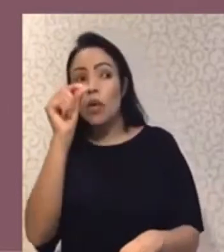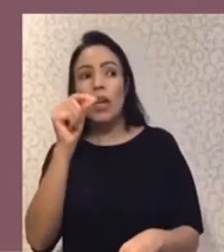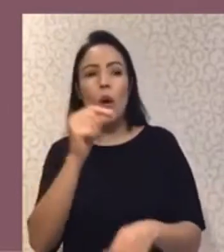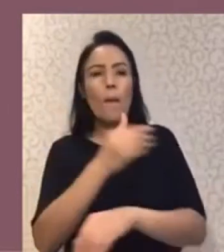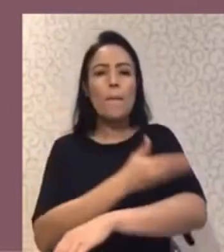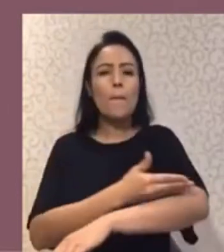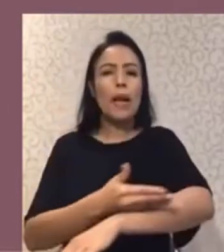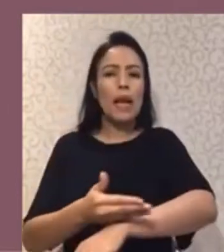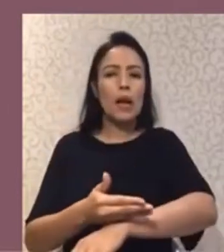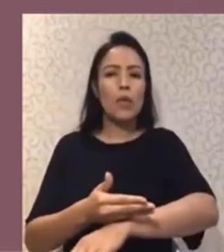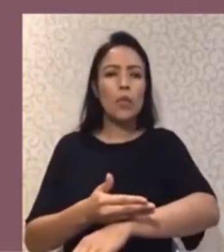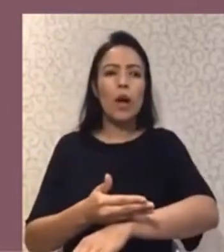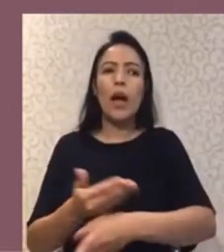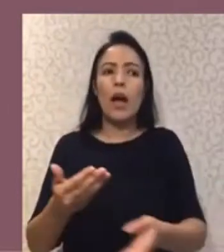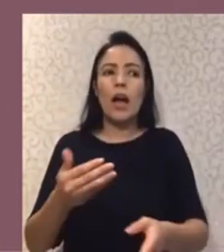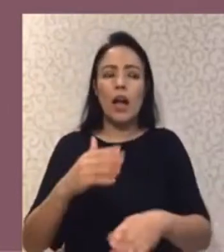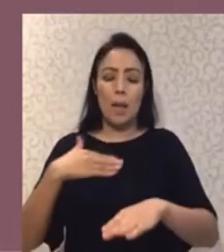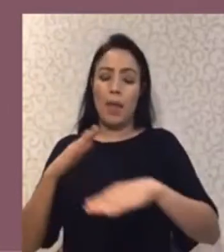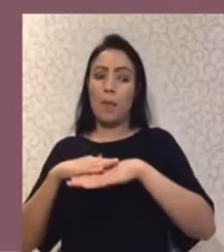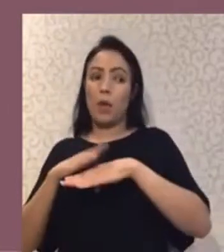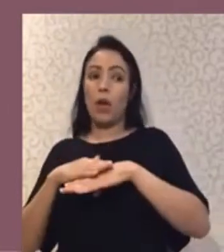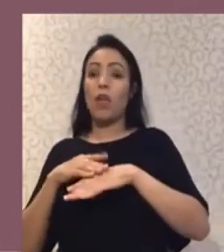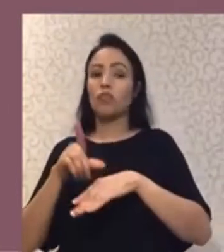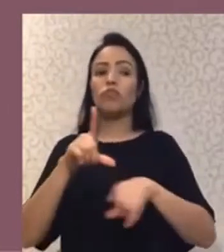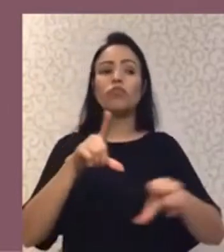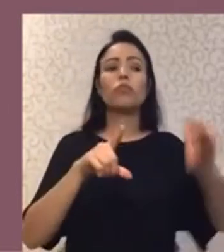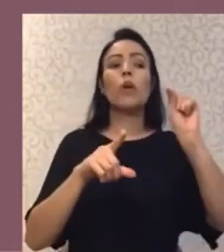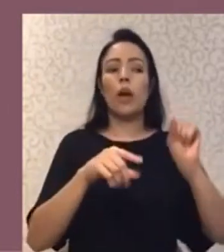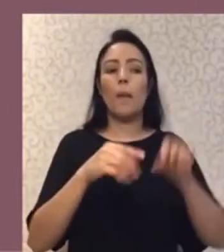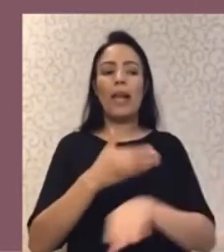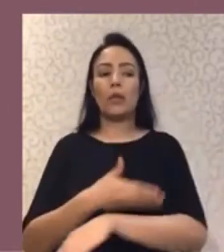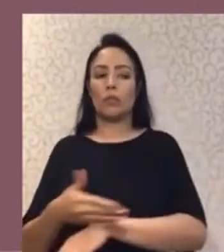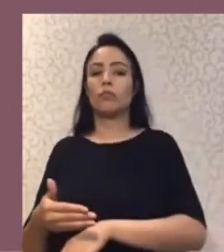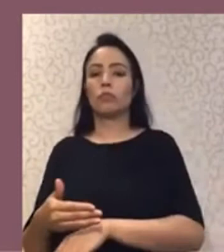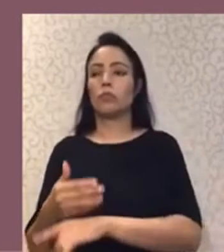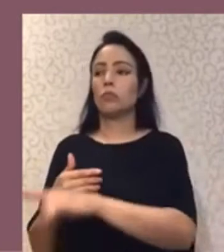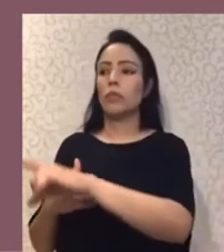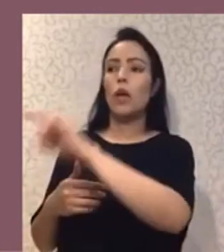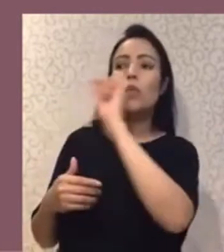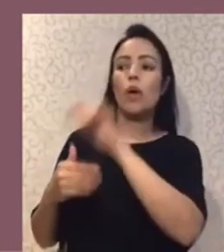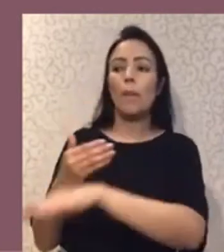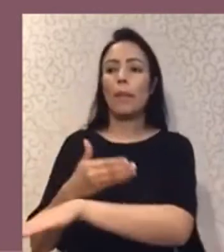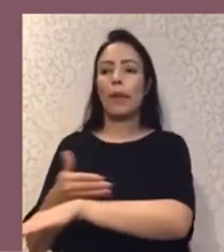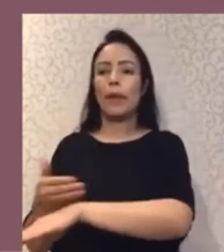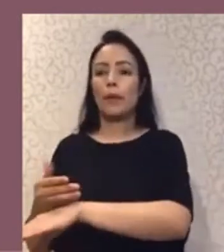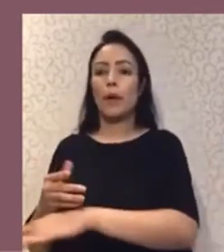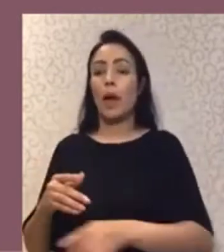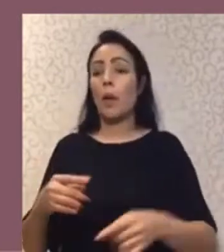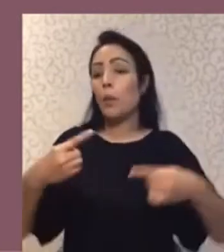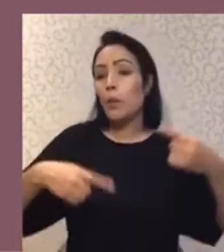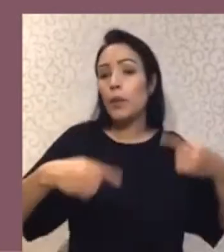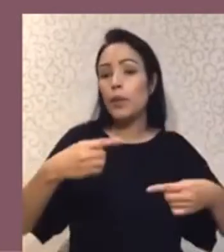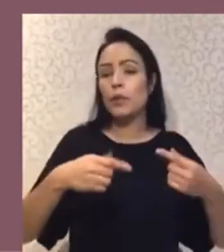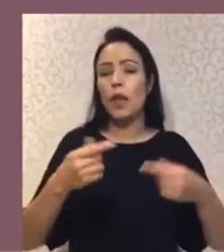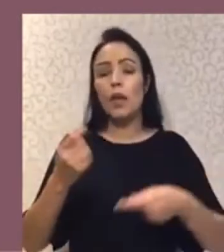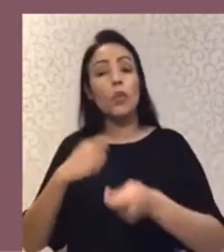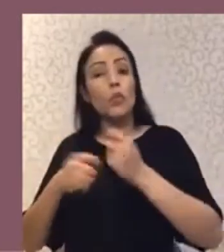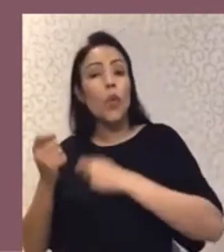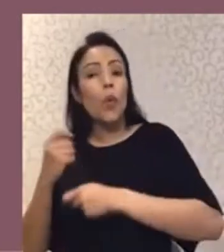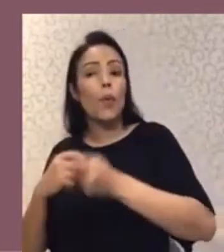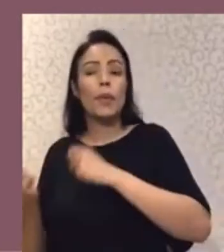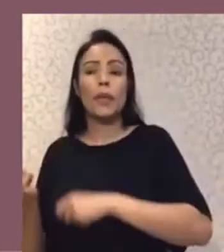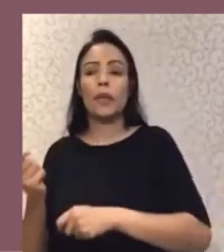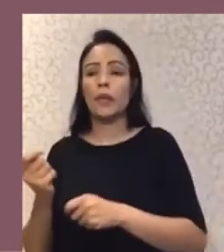branco naquilo que é estrutural, nas decisões políticas, nas decisões econômicas, né,